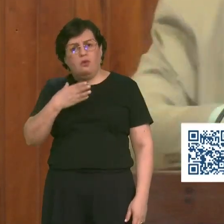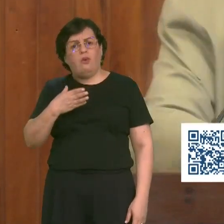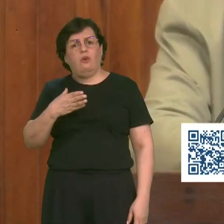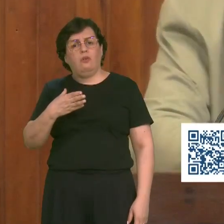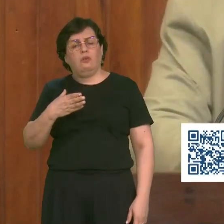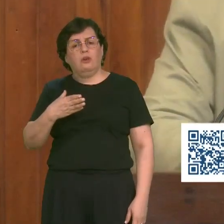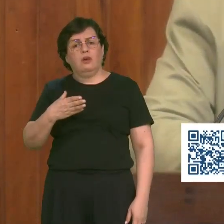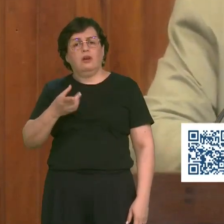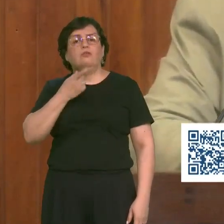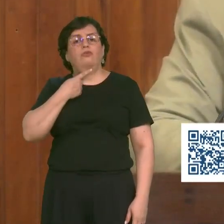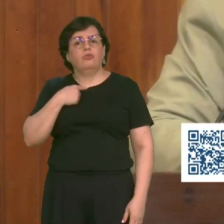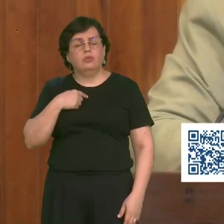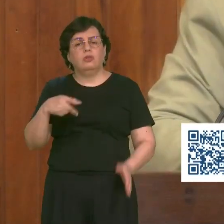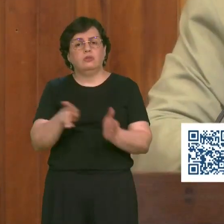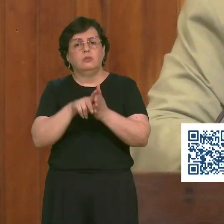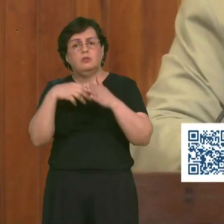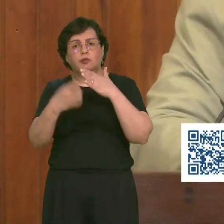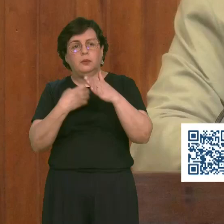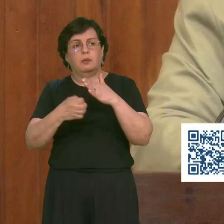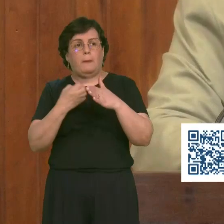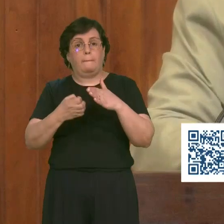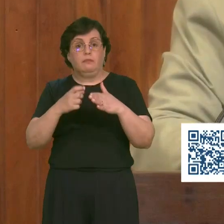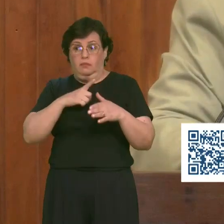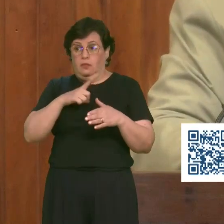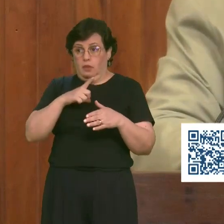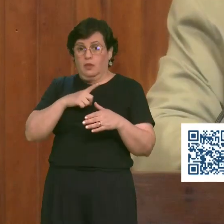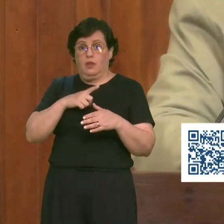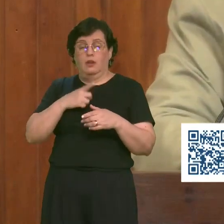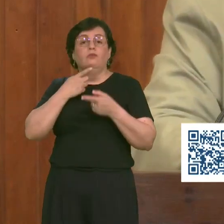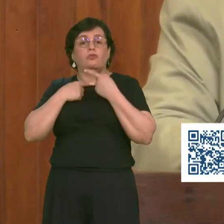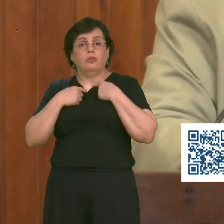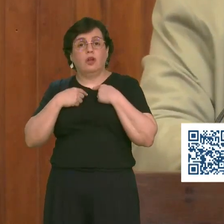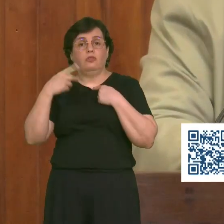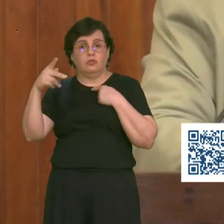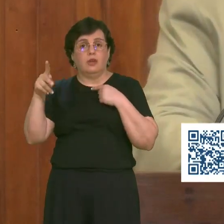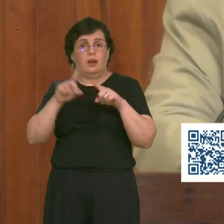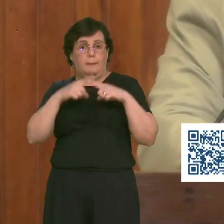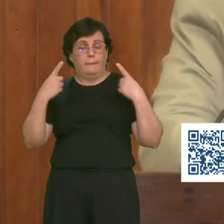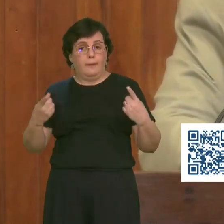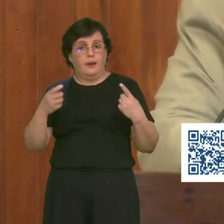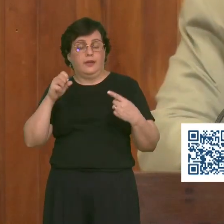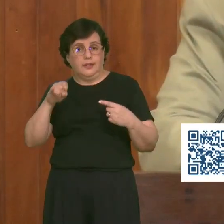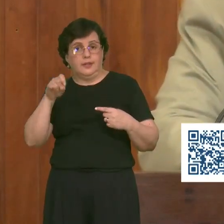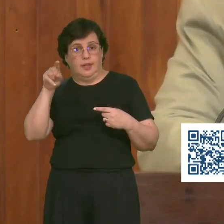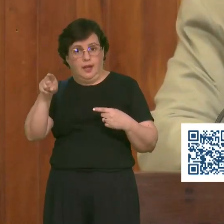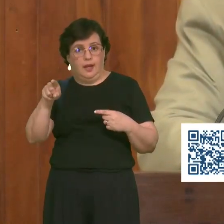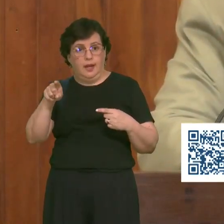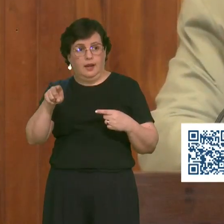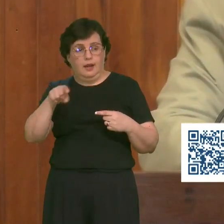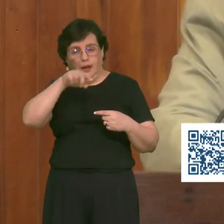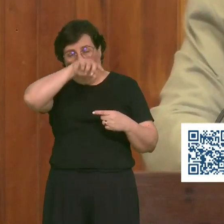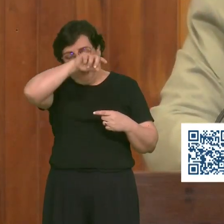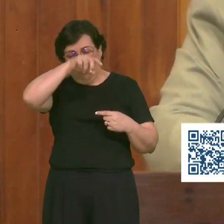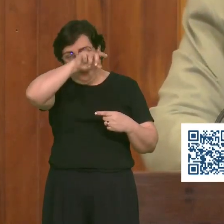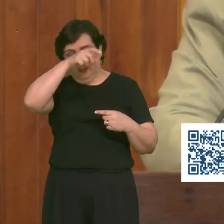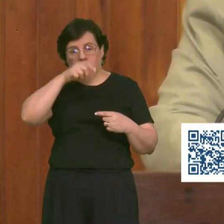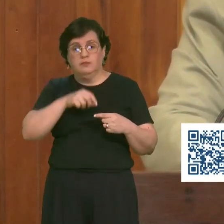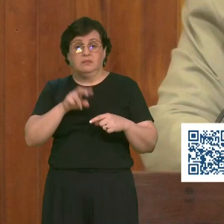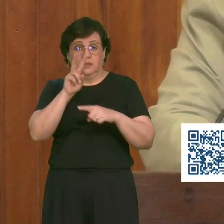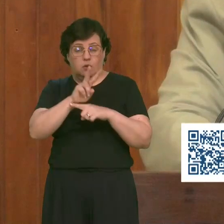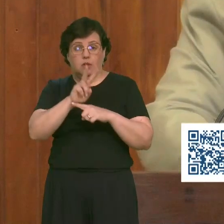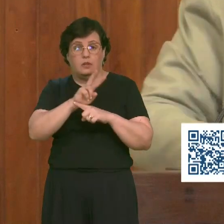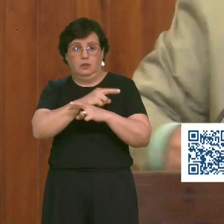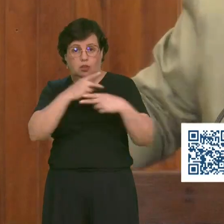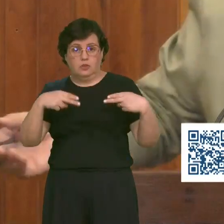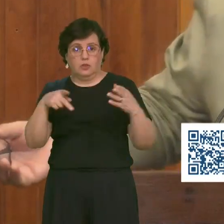do empresário claro que ali ele tem os interesses dele mas se ele tem interesse Mas ele tá colocando o interesse coletivo também no projeto